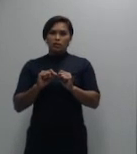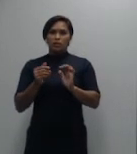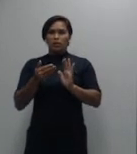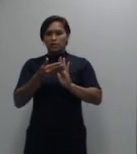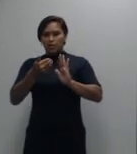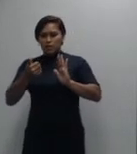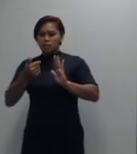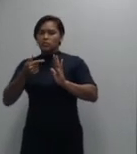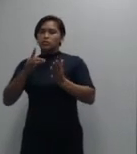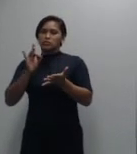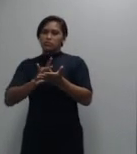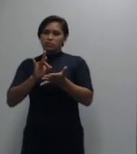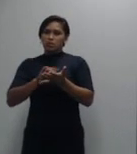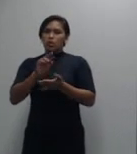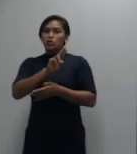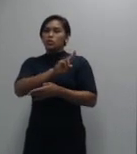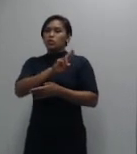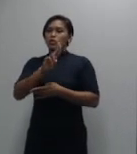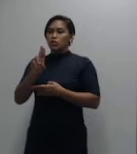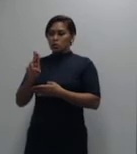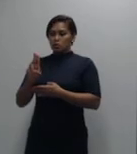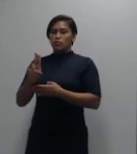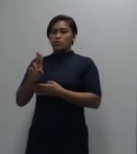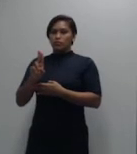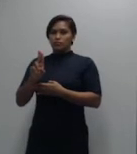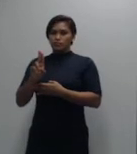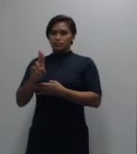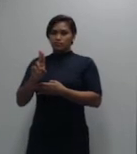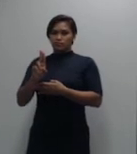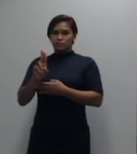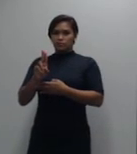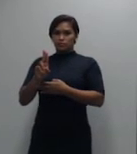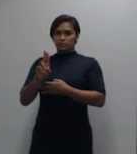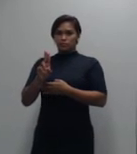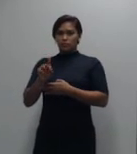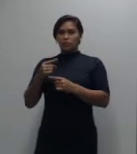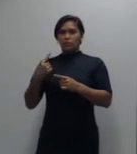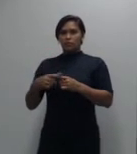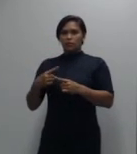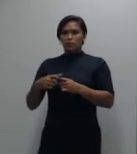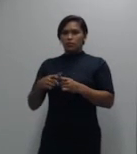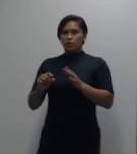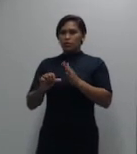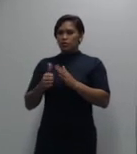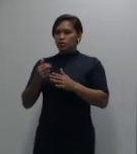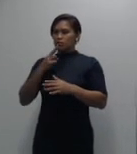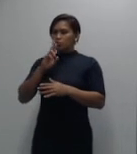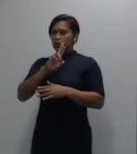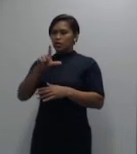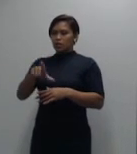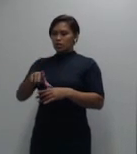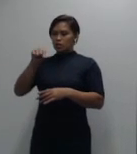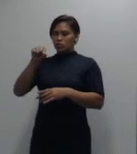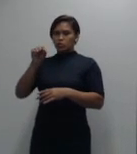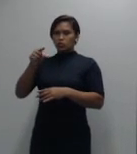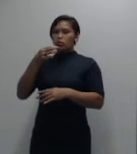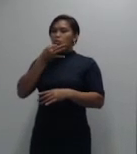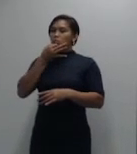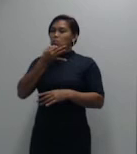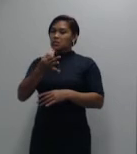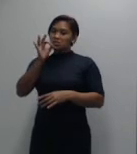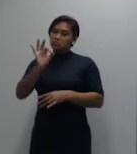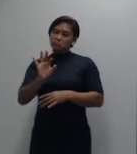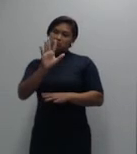efetivamente nomeado porque o primeiro que faz uma designação uma indicação